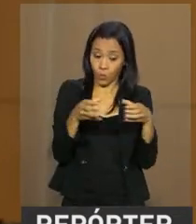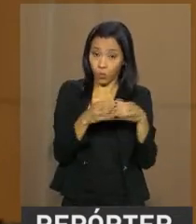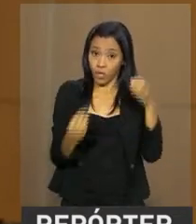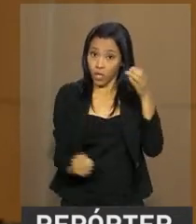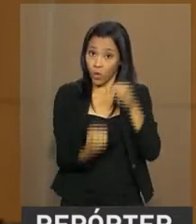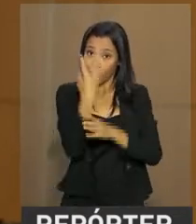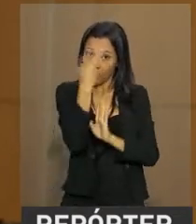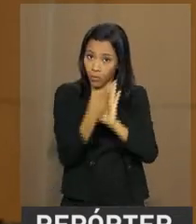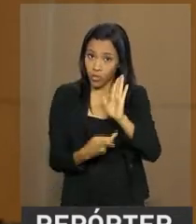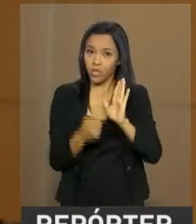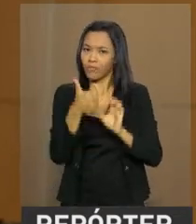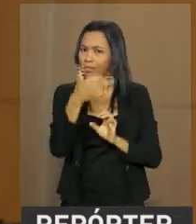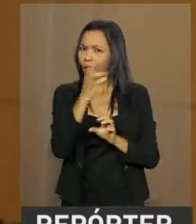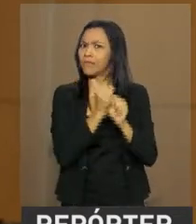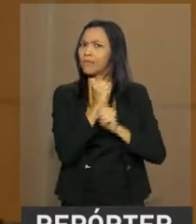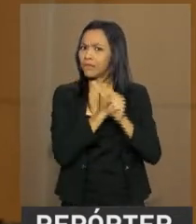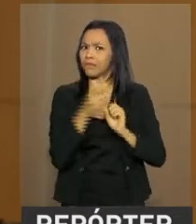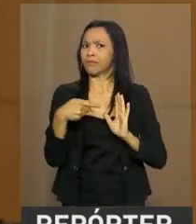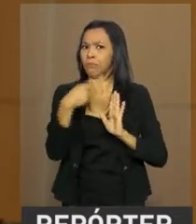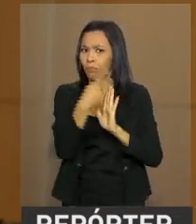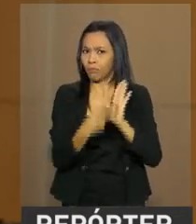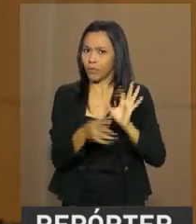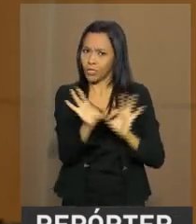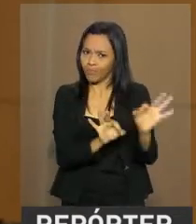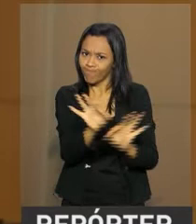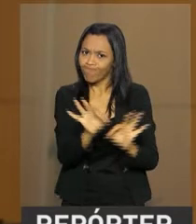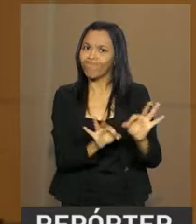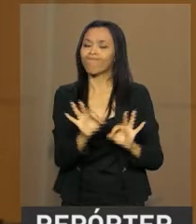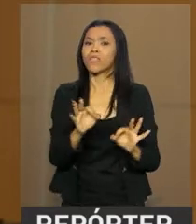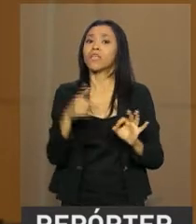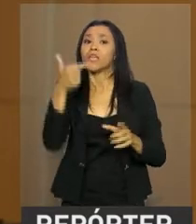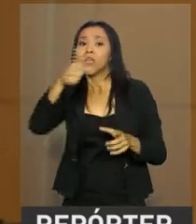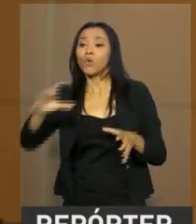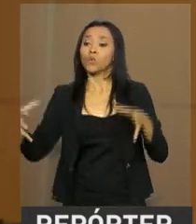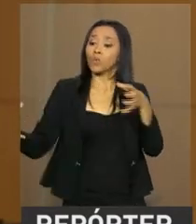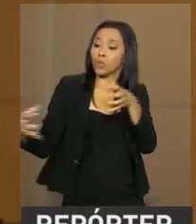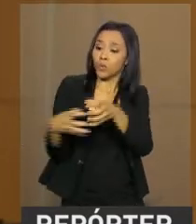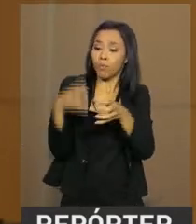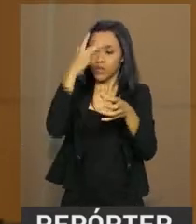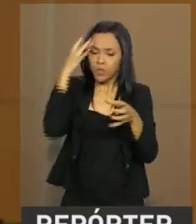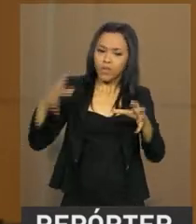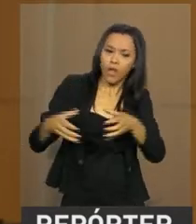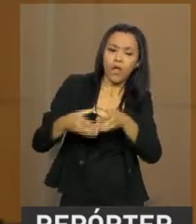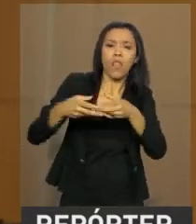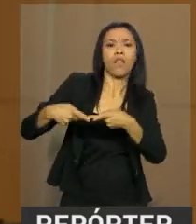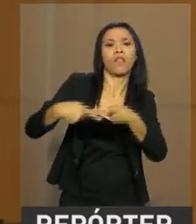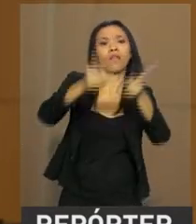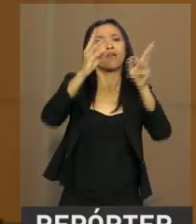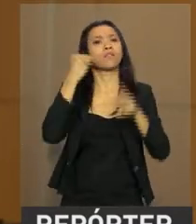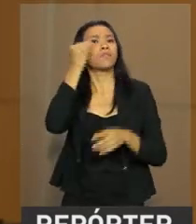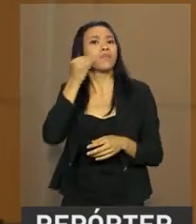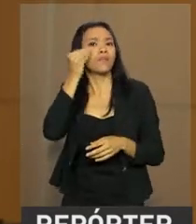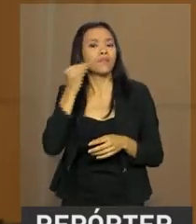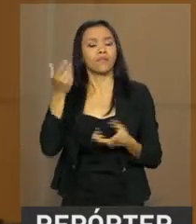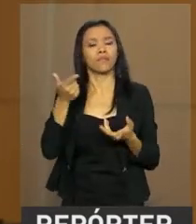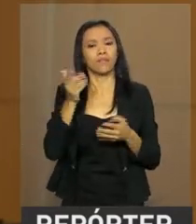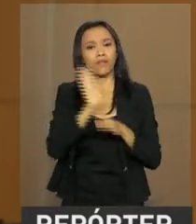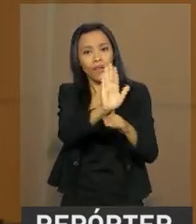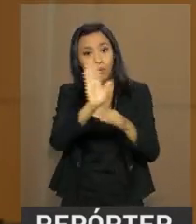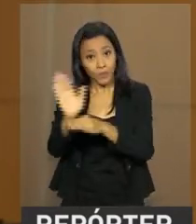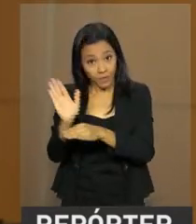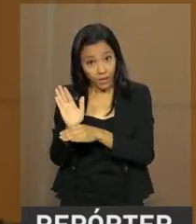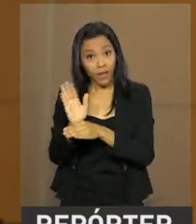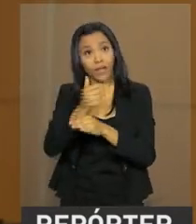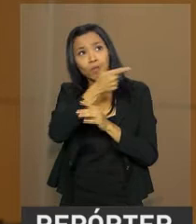projeto há 10 anos, quanto as pacientes que integram o grupo Amigas do Peito para levar essa experiência e ajudar os